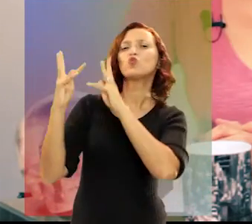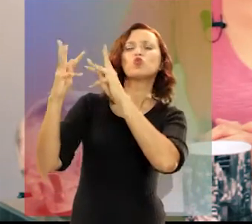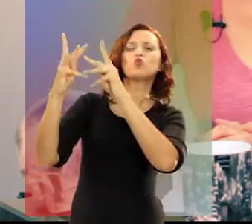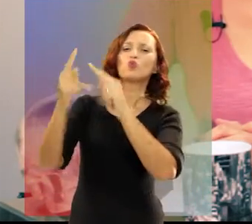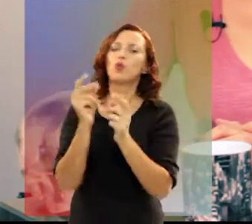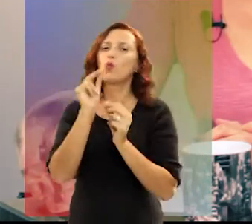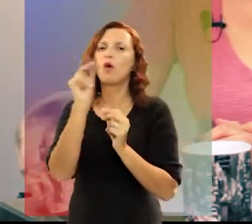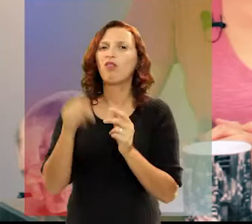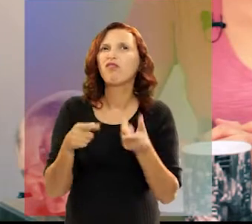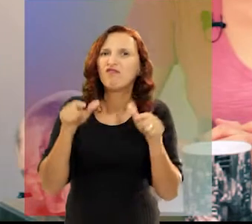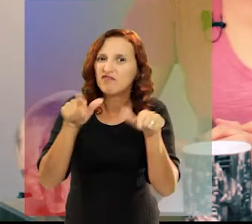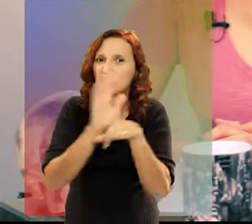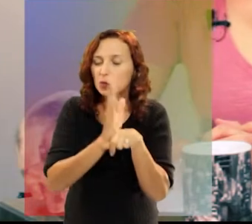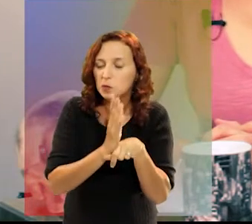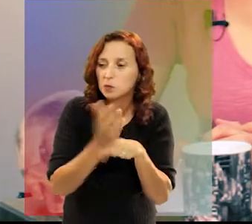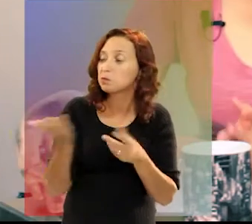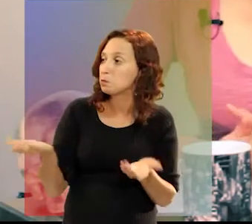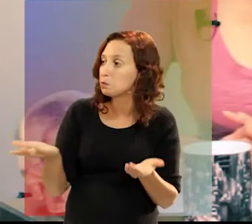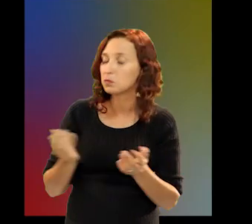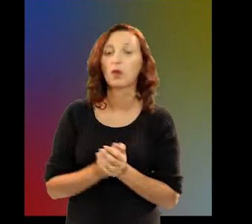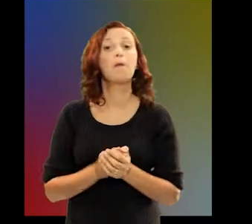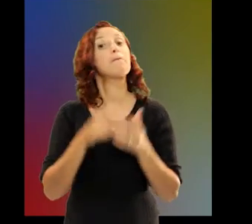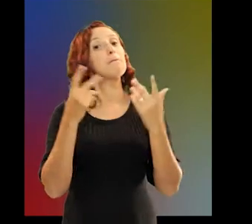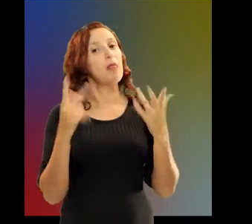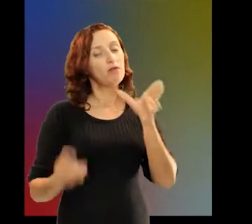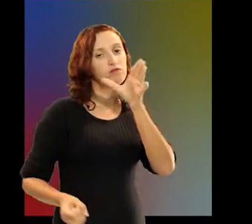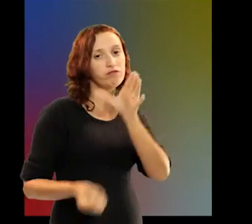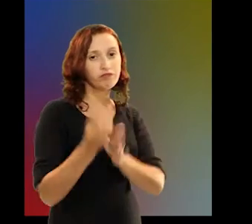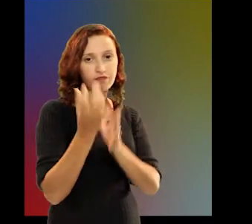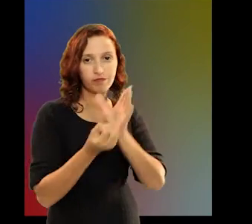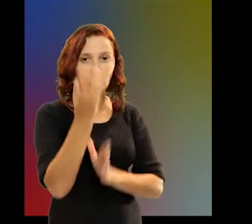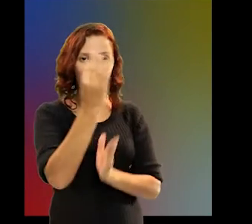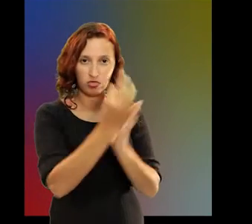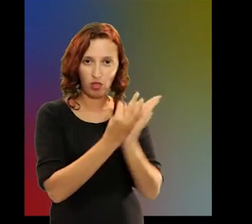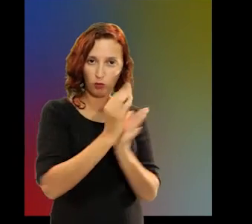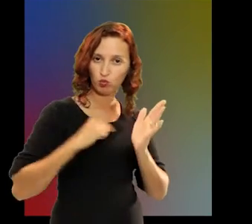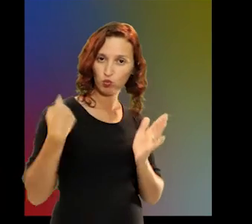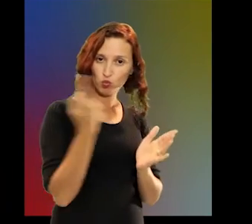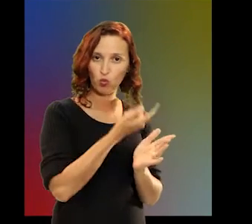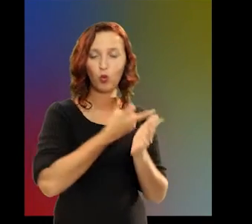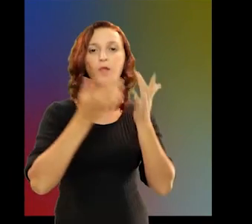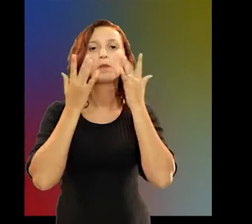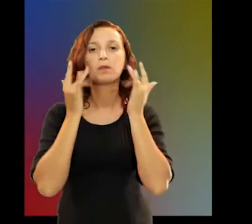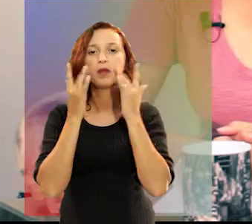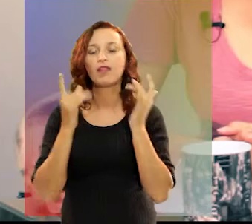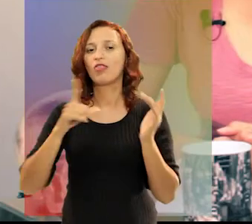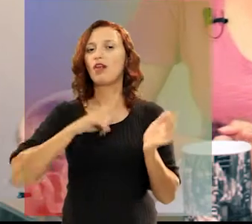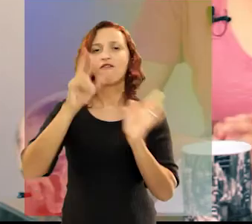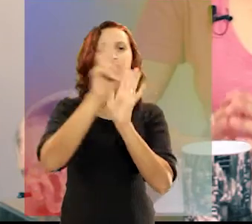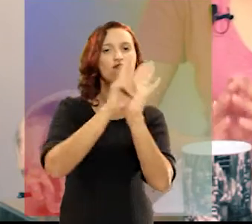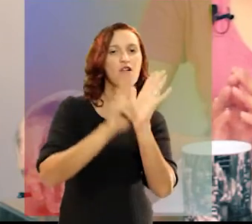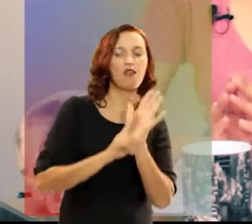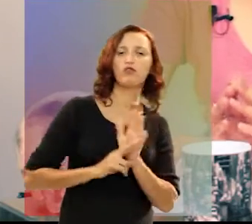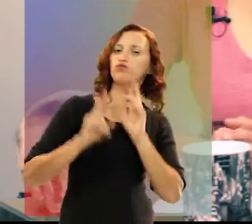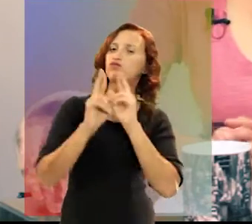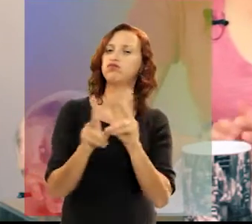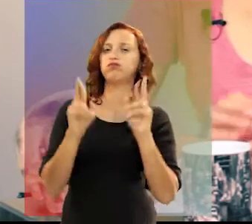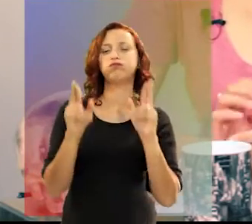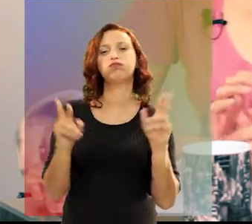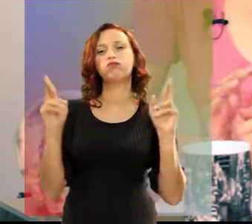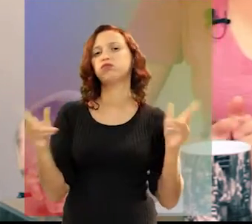explicando todo o processo. E que vídeos são esses? Para a criação do texto do espetáculo, a gente usou como fonte, como referência,